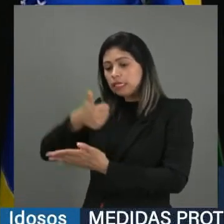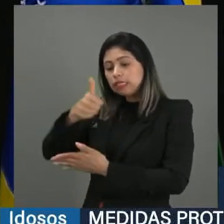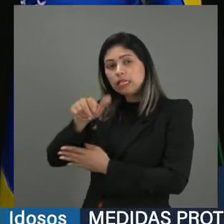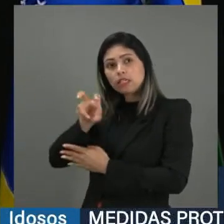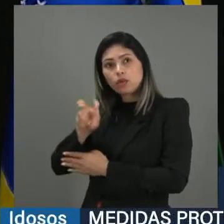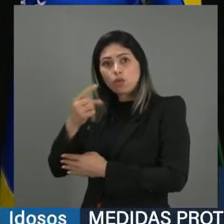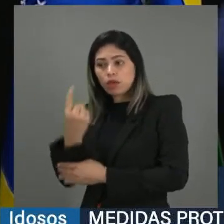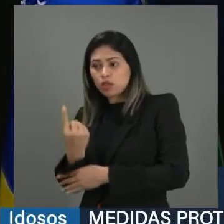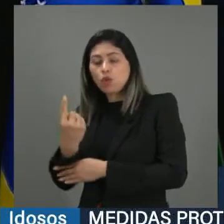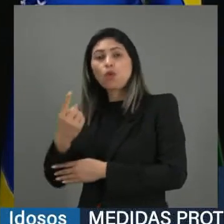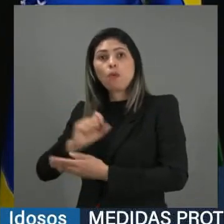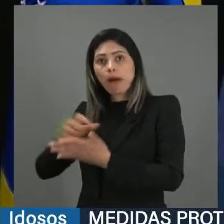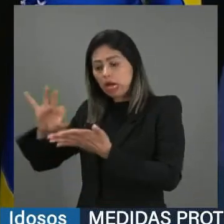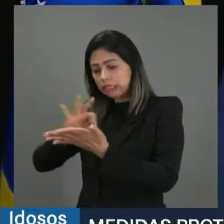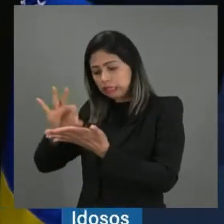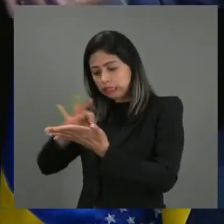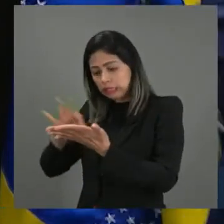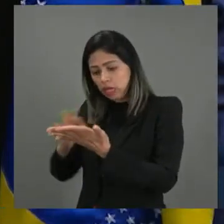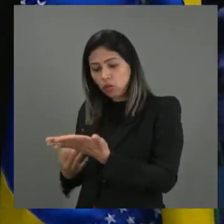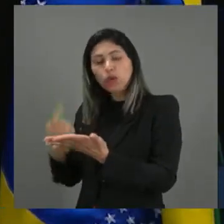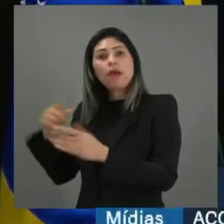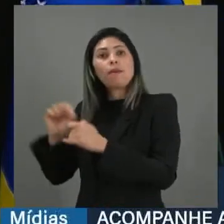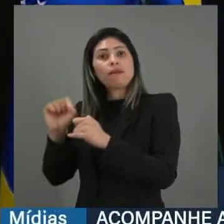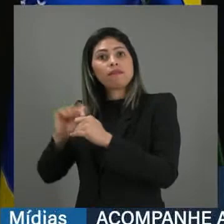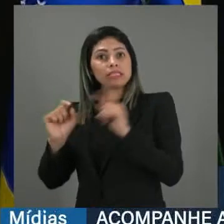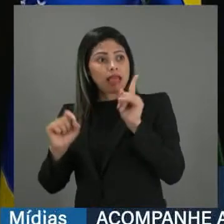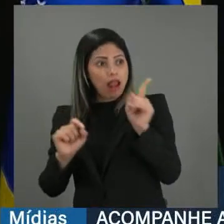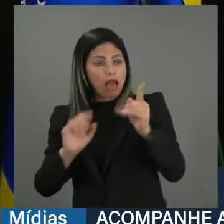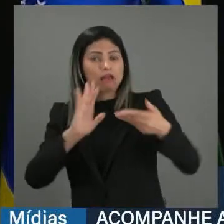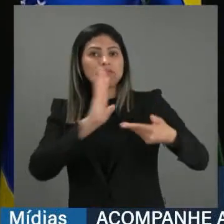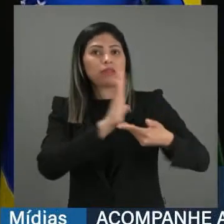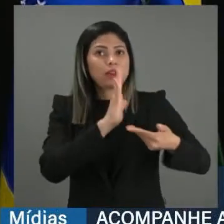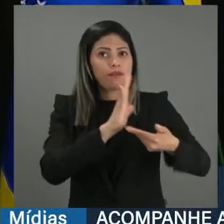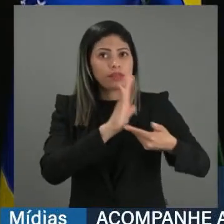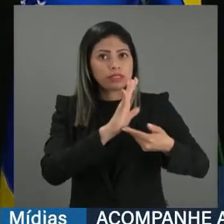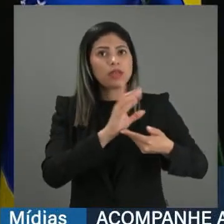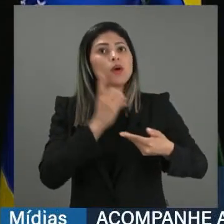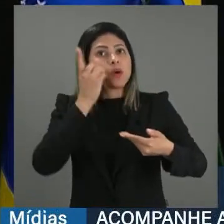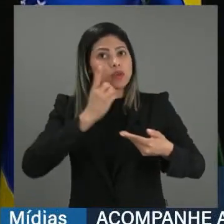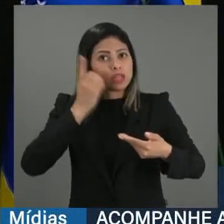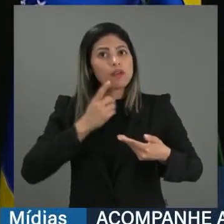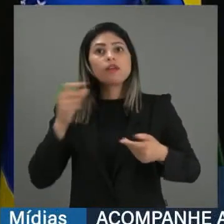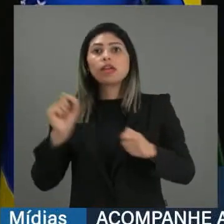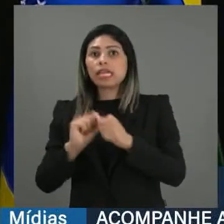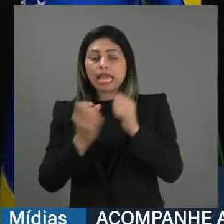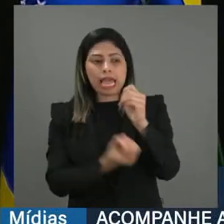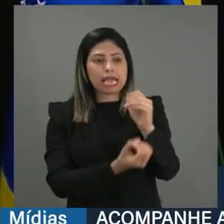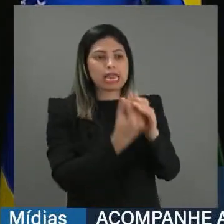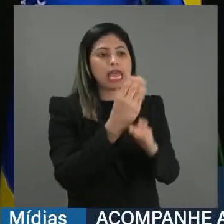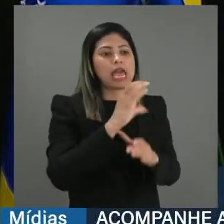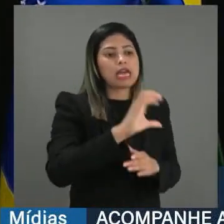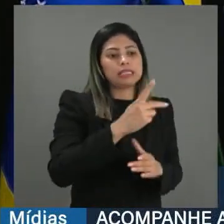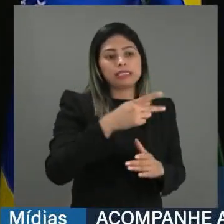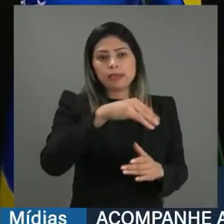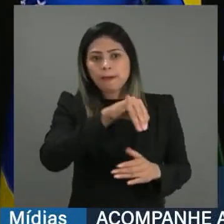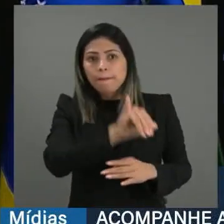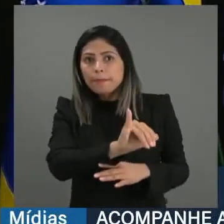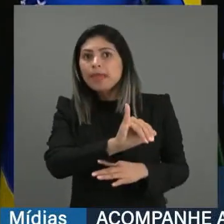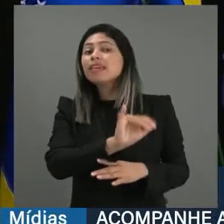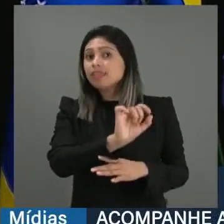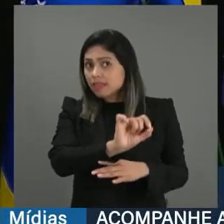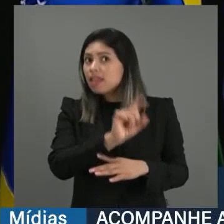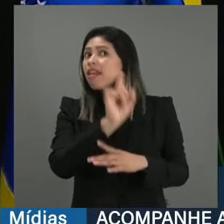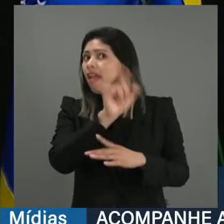necessárias para a instalação lá na Câmara dos Deputados da CPI do abuso de autoridade. Era um